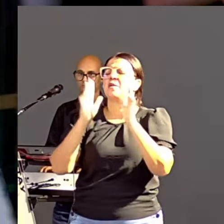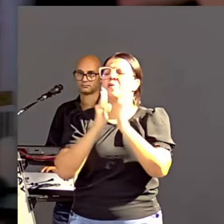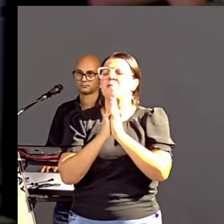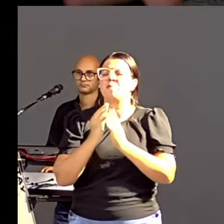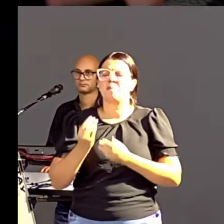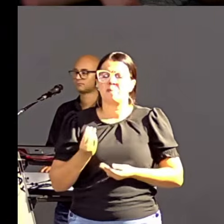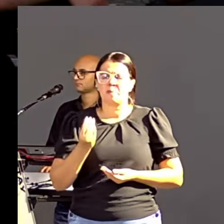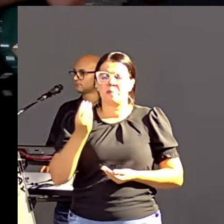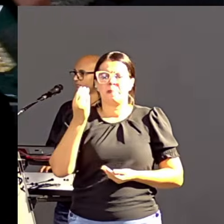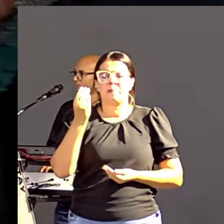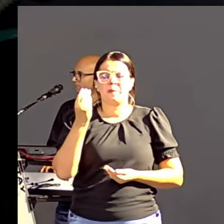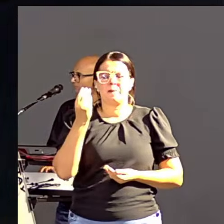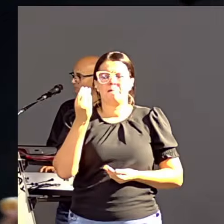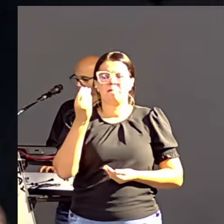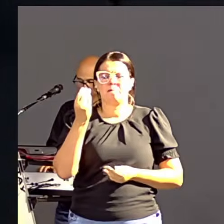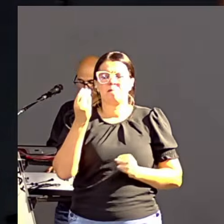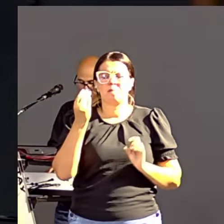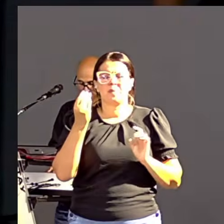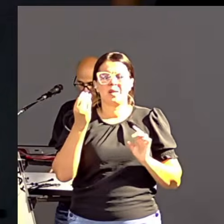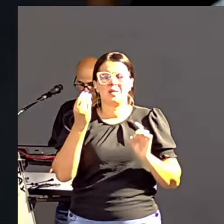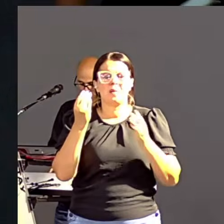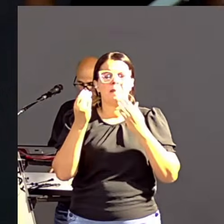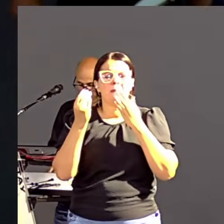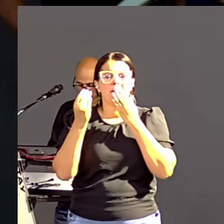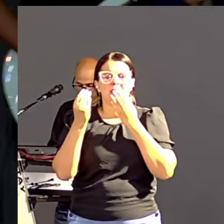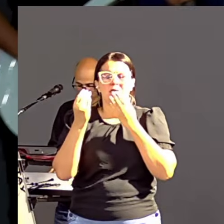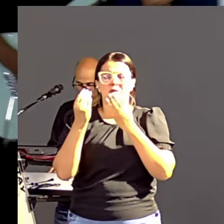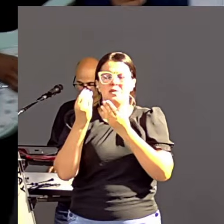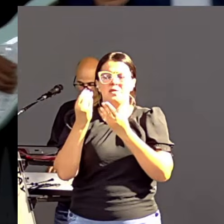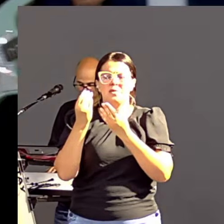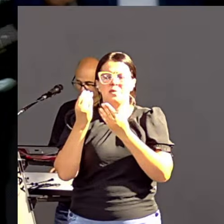Segurando o corpo de Cristo, faça um pedido especial ao Senhor.